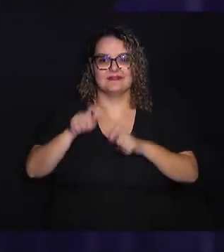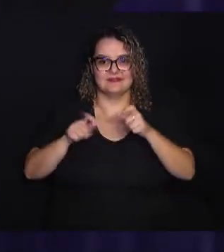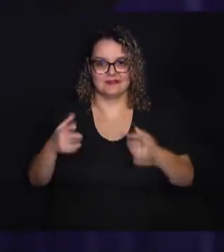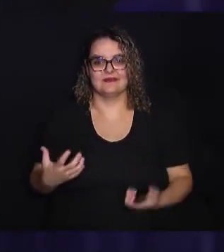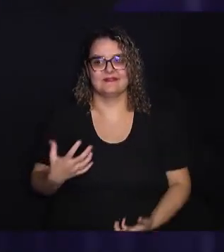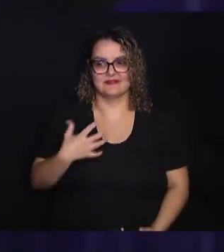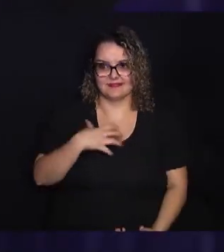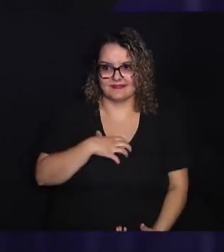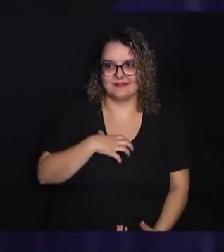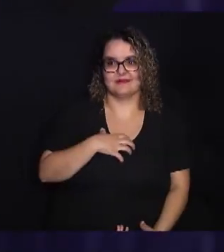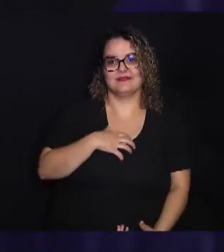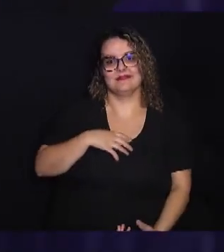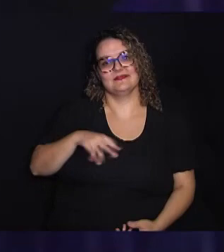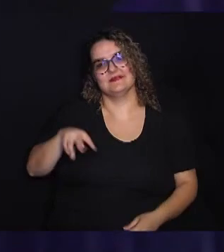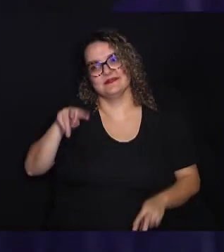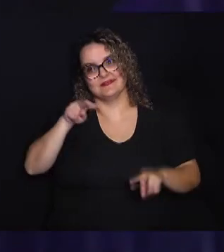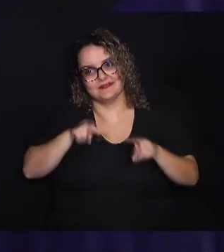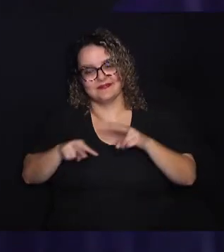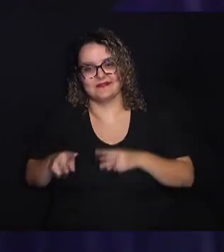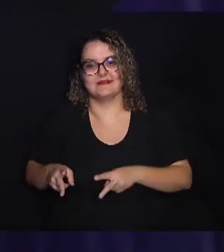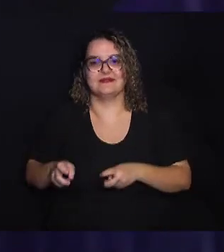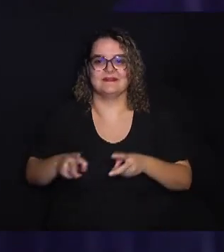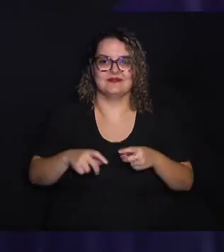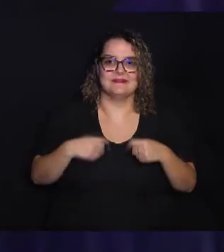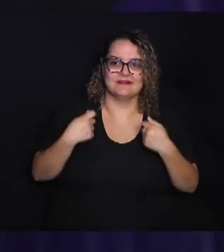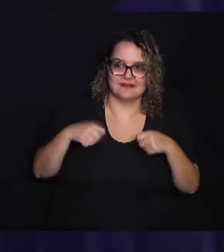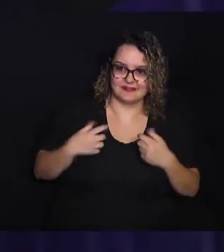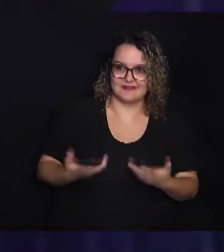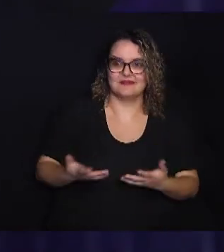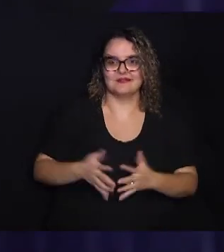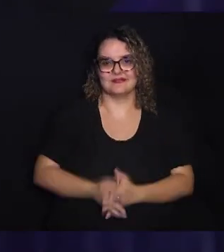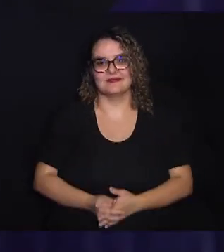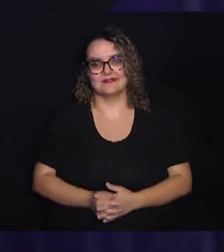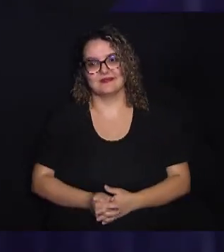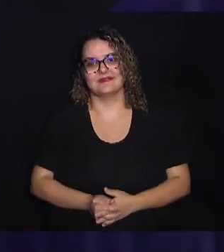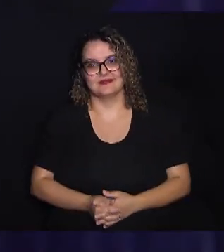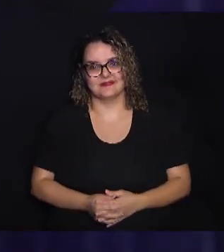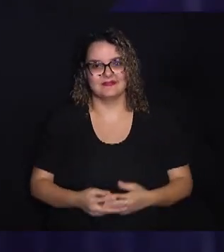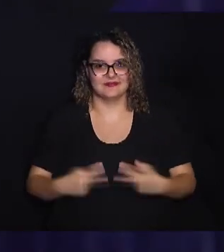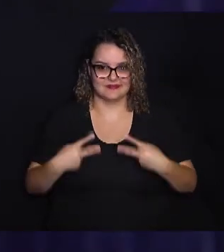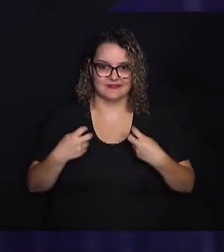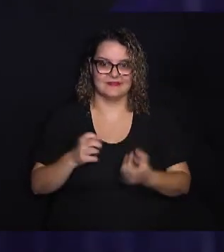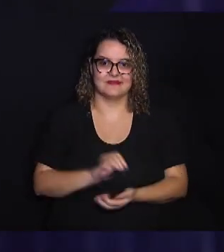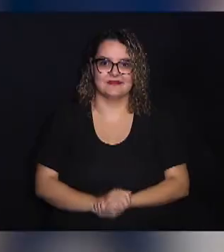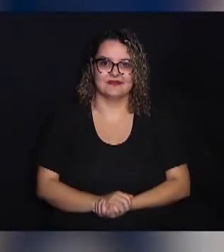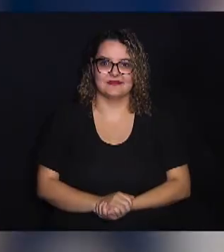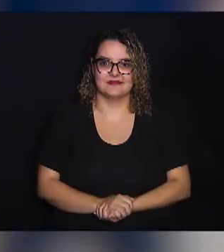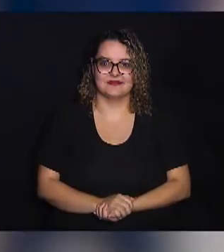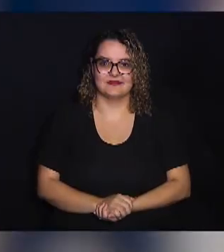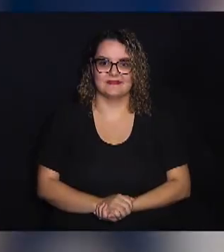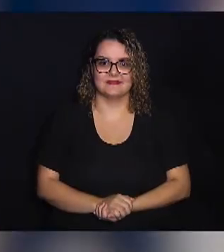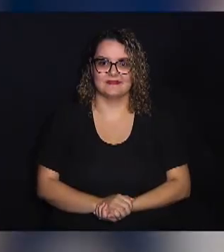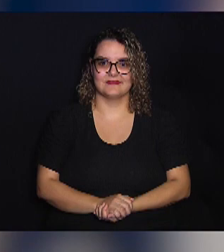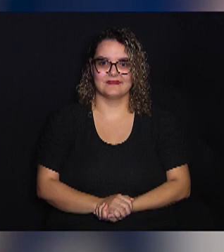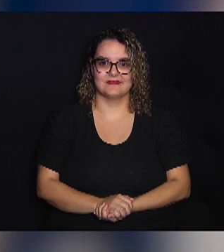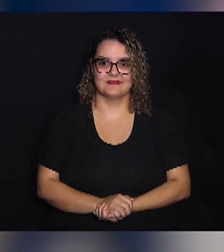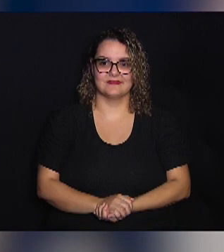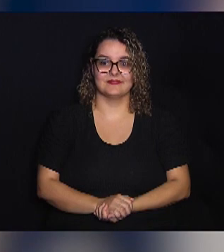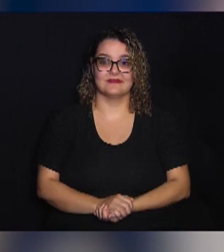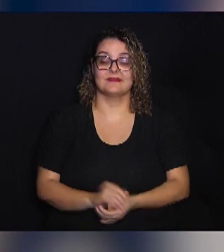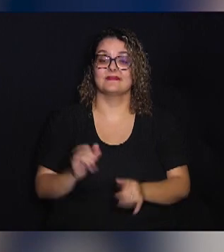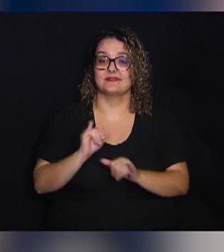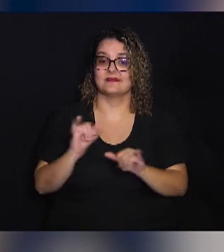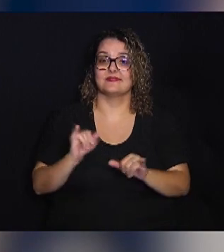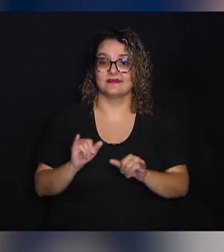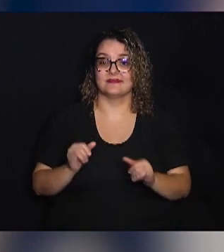sentiram vistas, reconhecidas, necessárias, né? Enxergadas, né? E agora eu vou dar uma nota de um